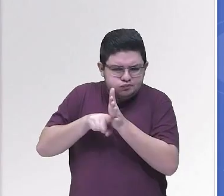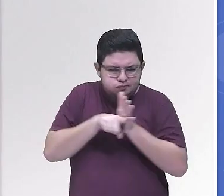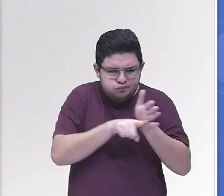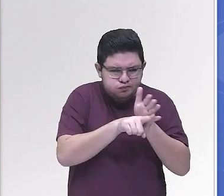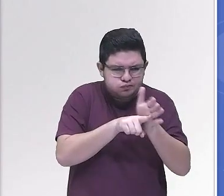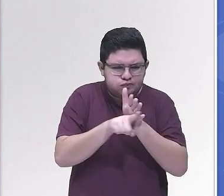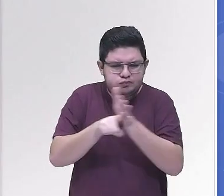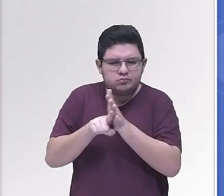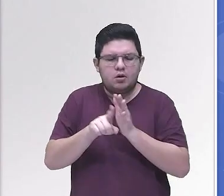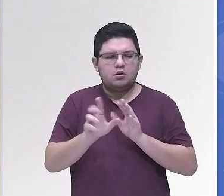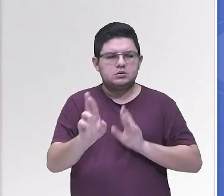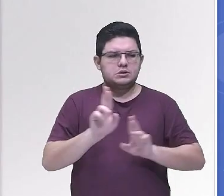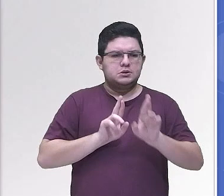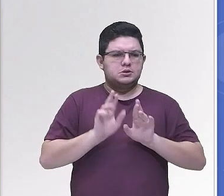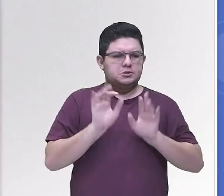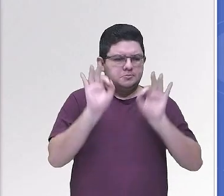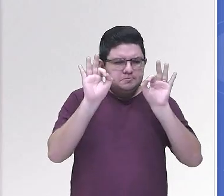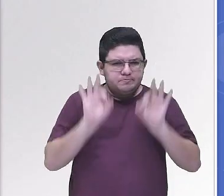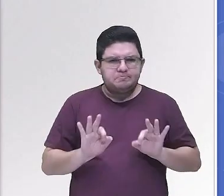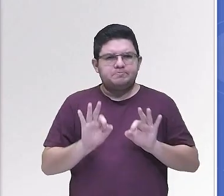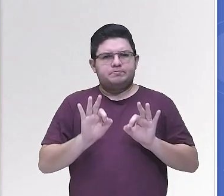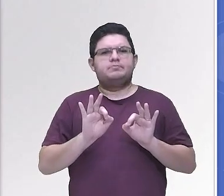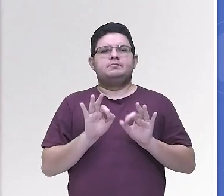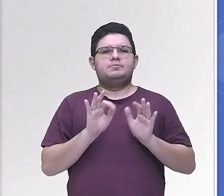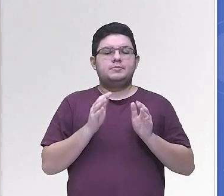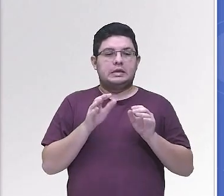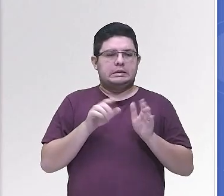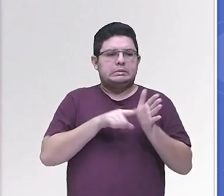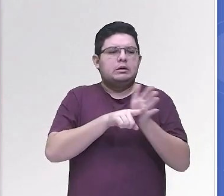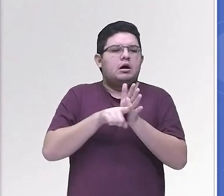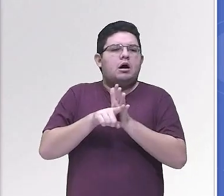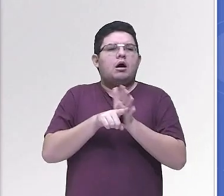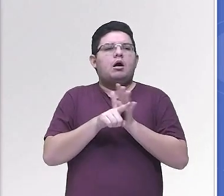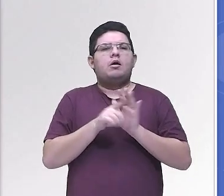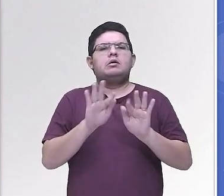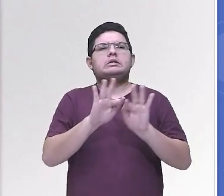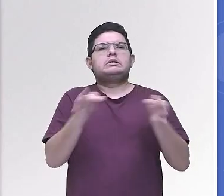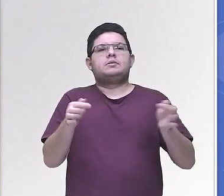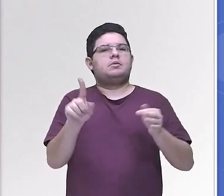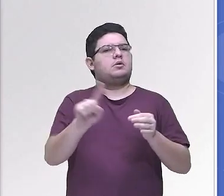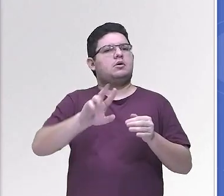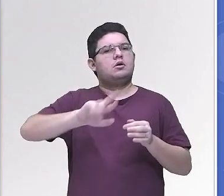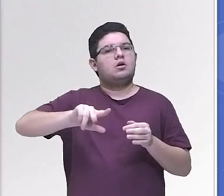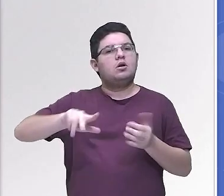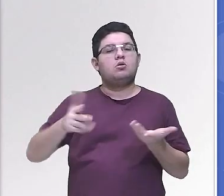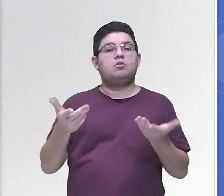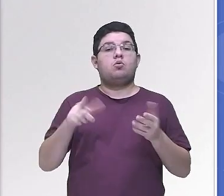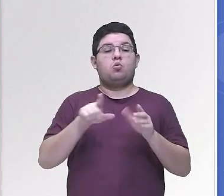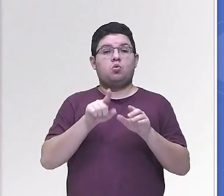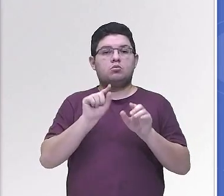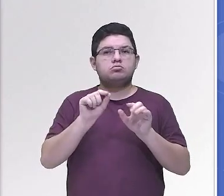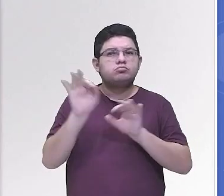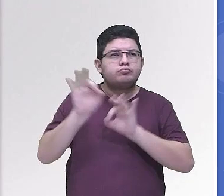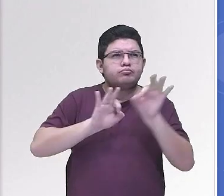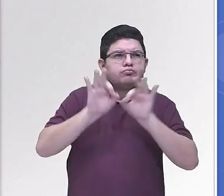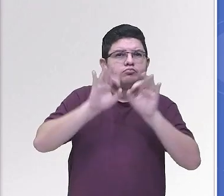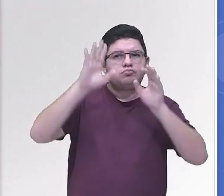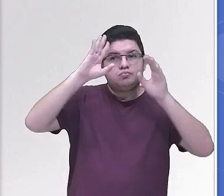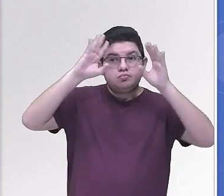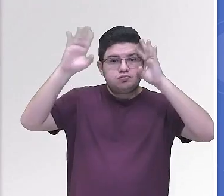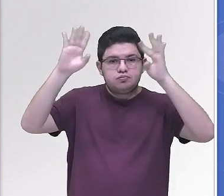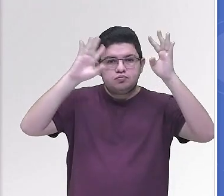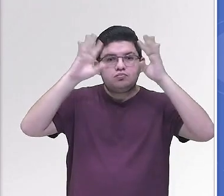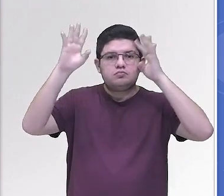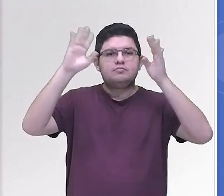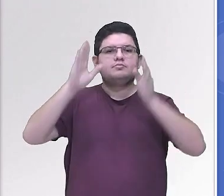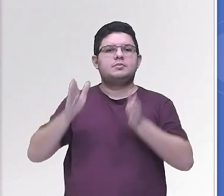que entender esse problema, eu tenho que buscar organizar essa ideia, eu tenho que buscar organizar esses conceitos, para quê? Para